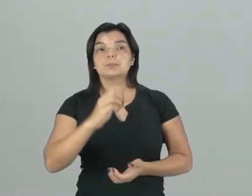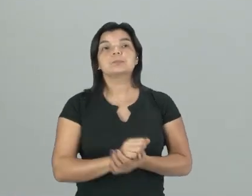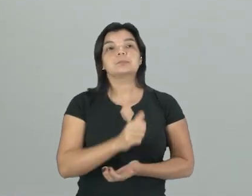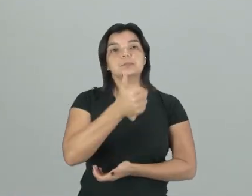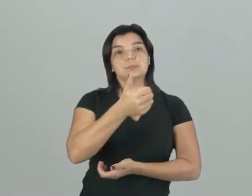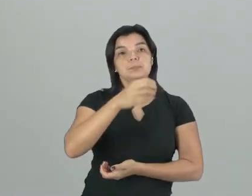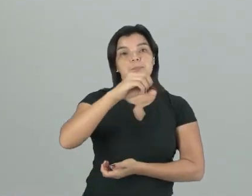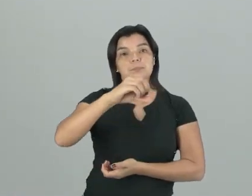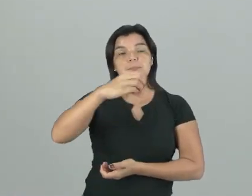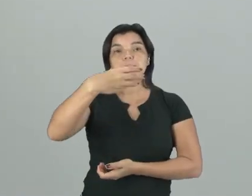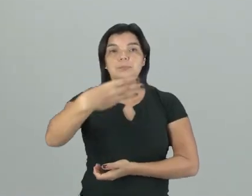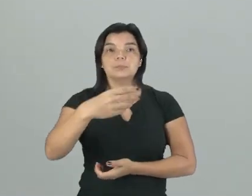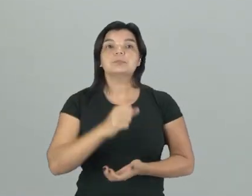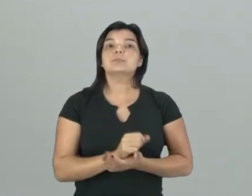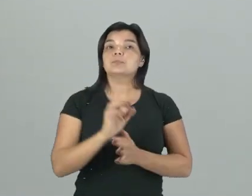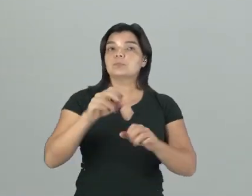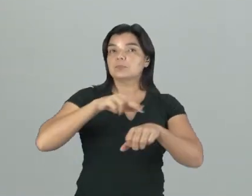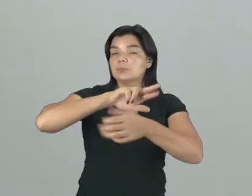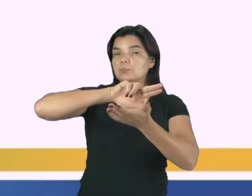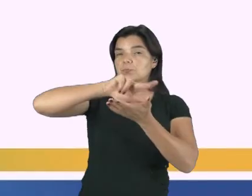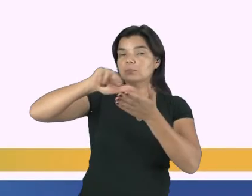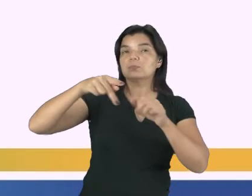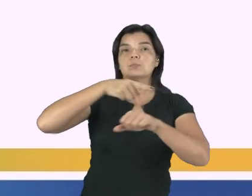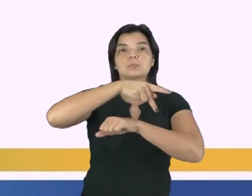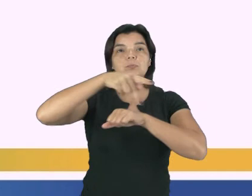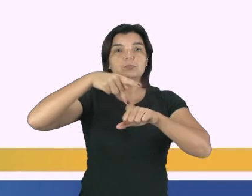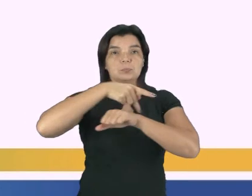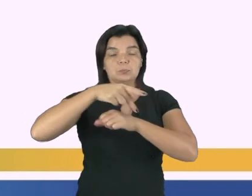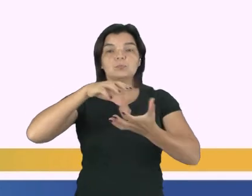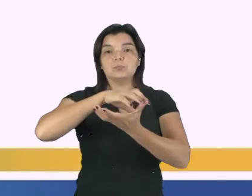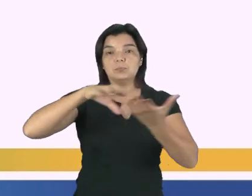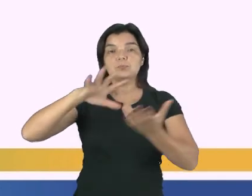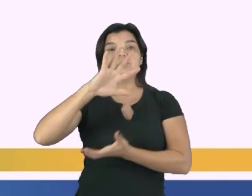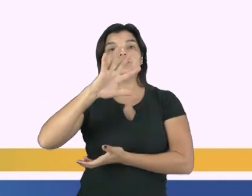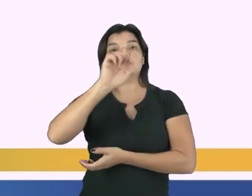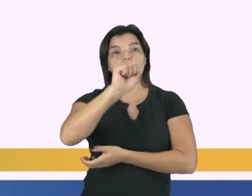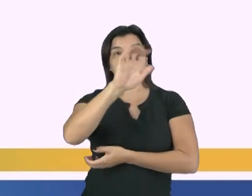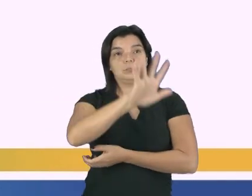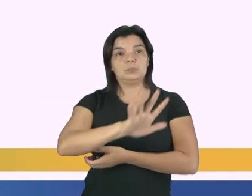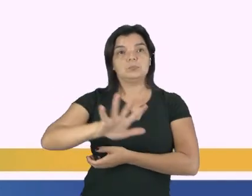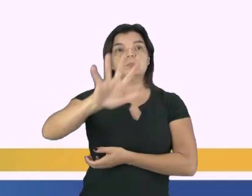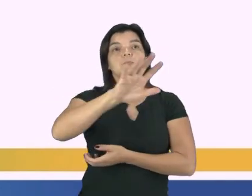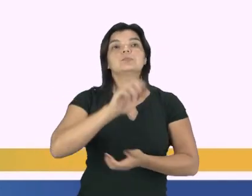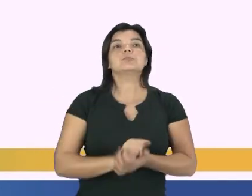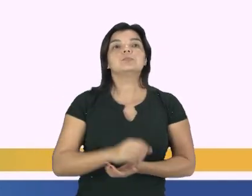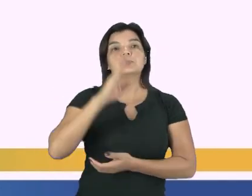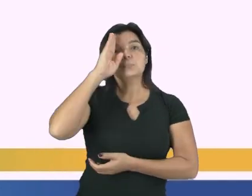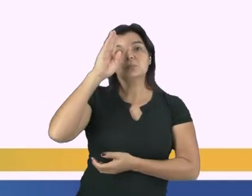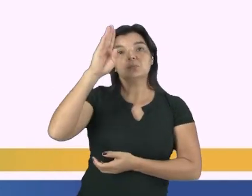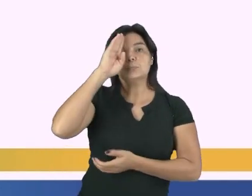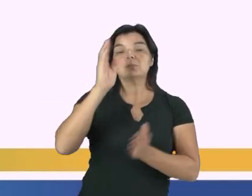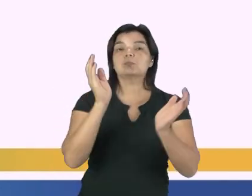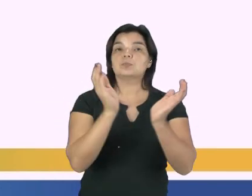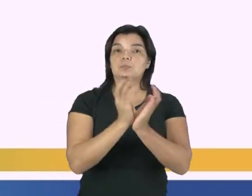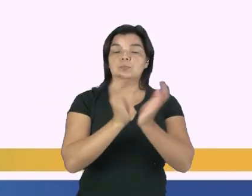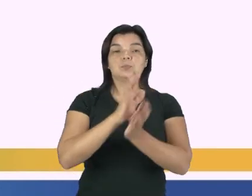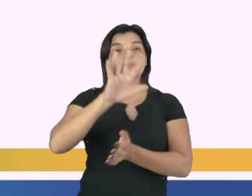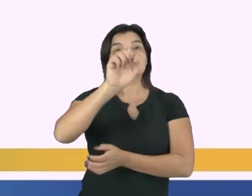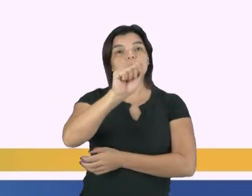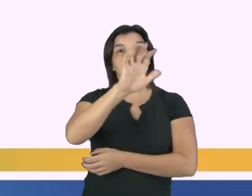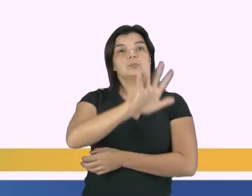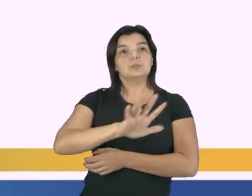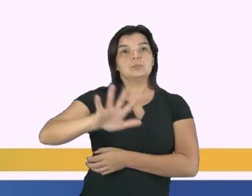em 1993 por vários países do continente asiático, então é o principal bloco da